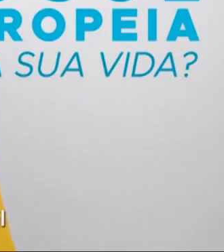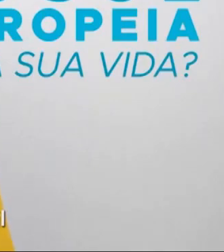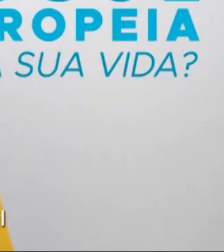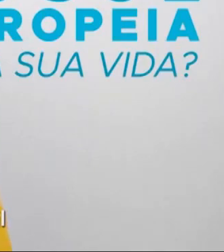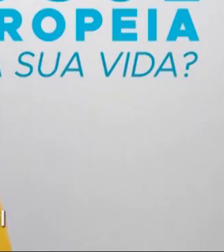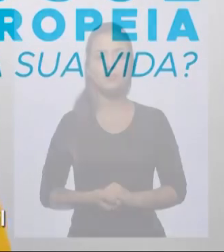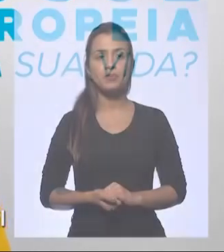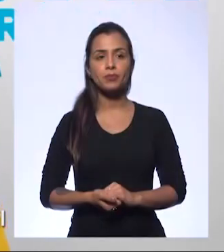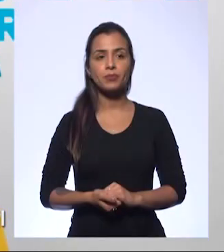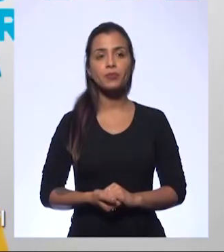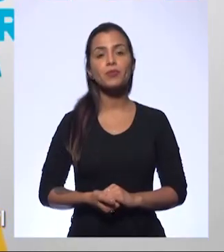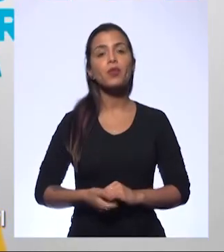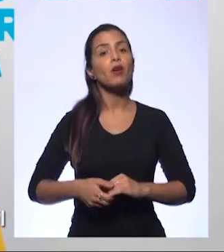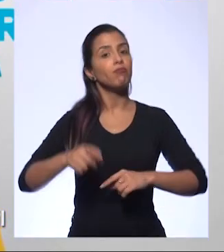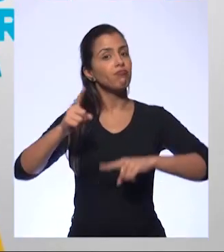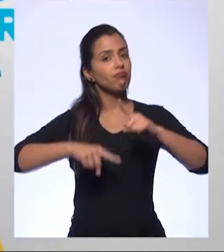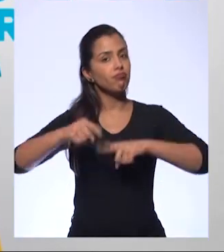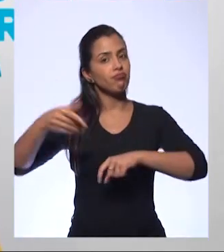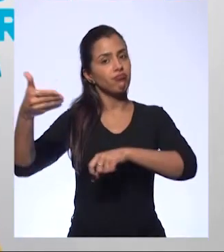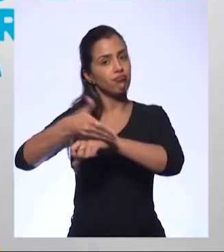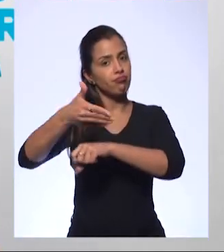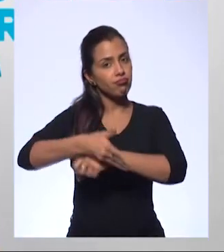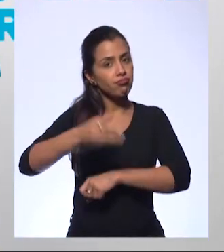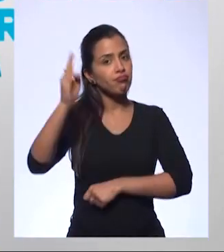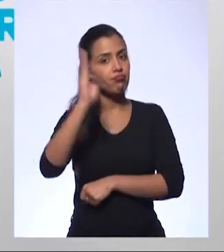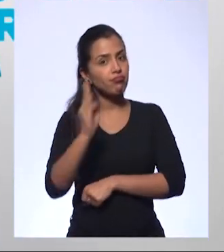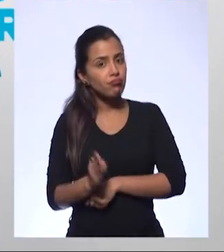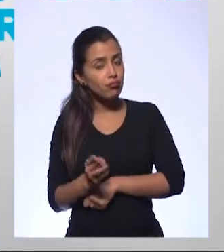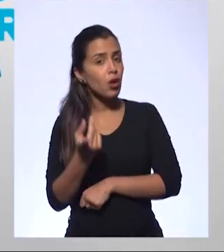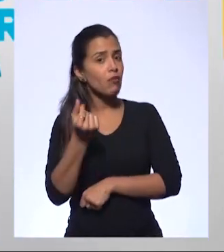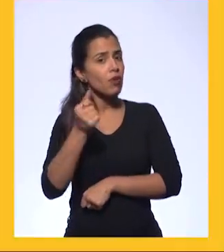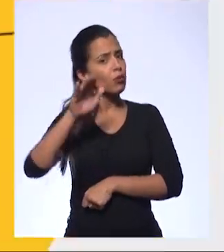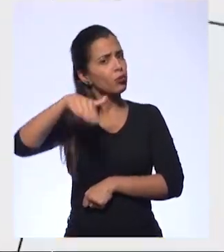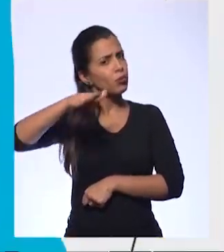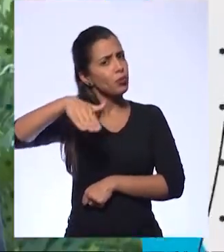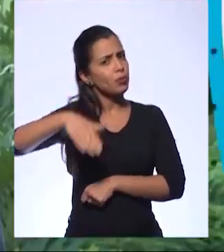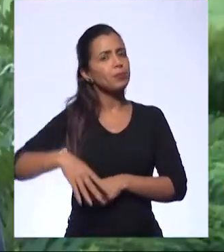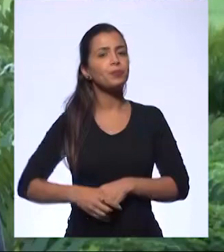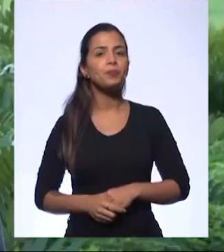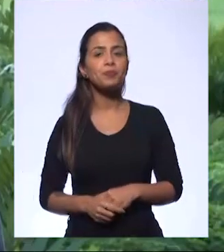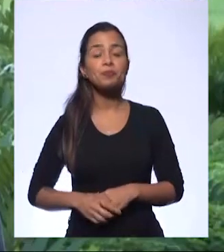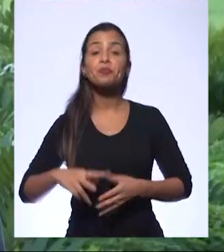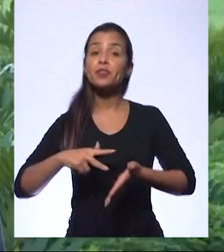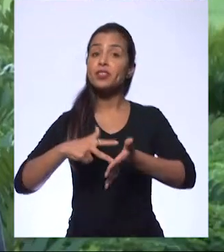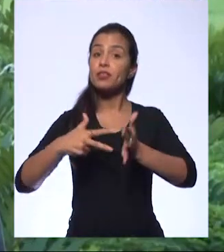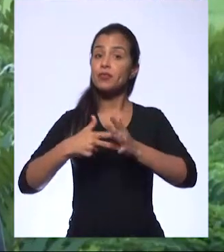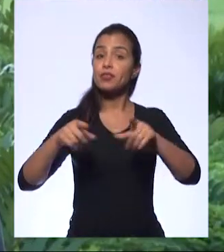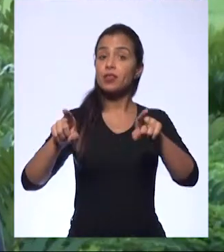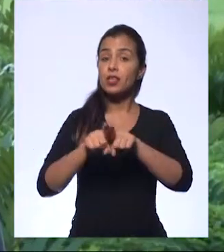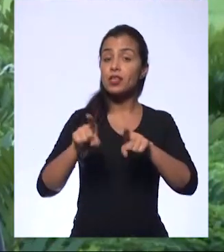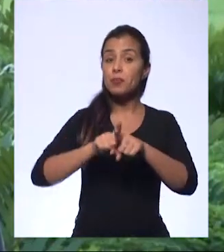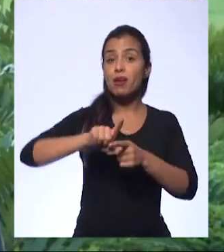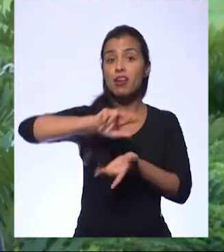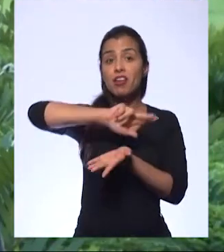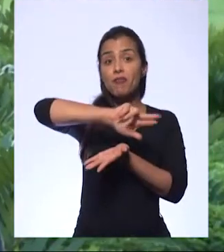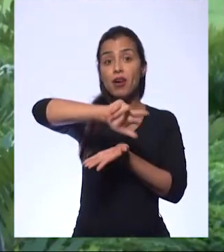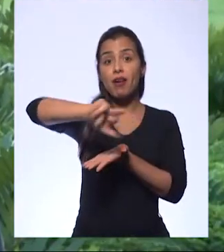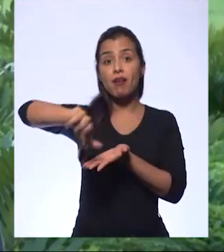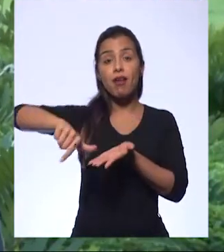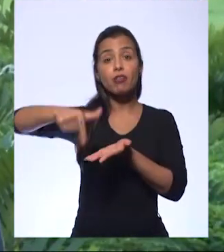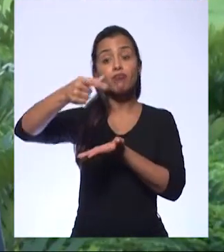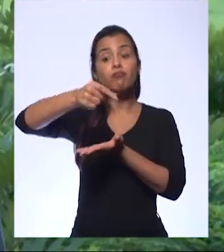mais produtos entrando no Brasil e a preços mais baixos. E significa também uma maior variedade de